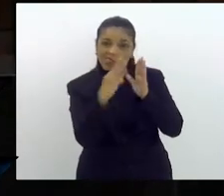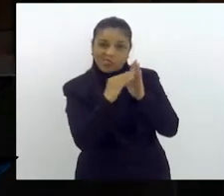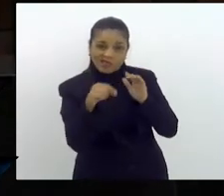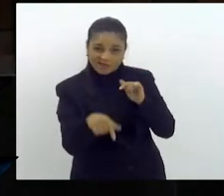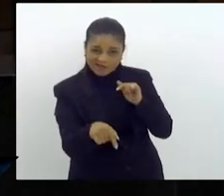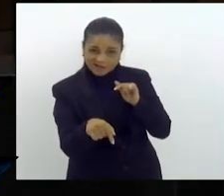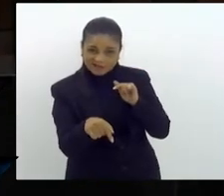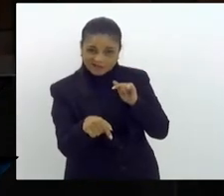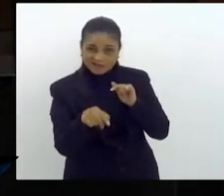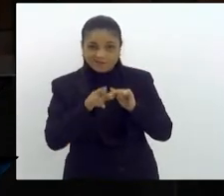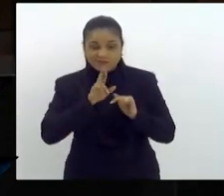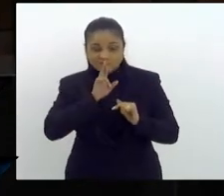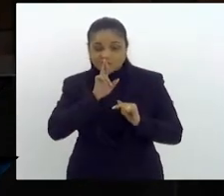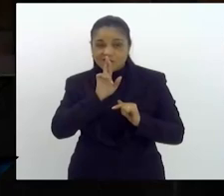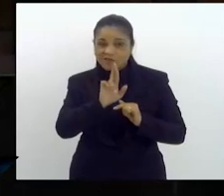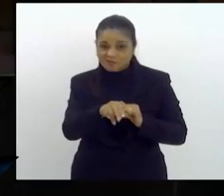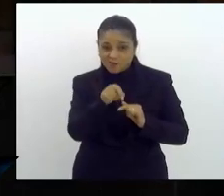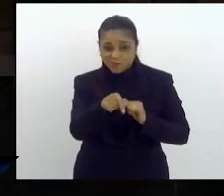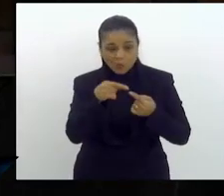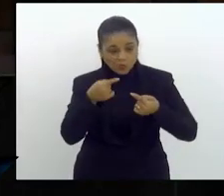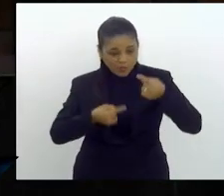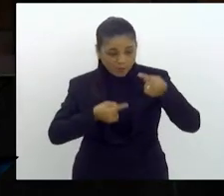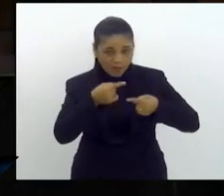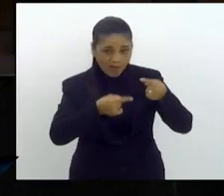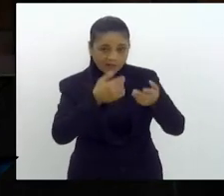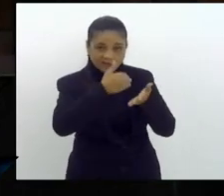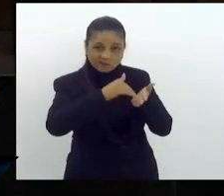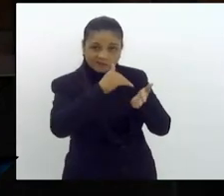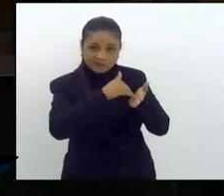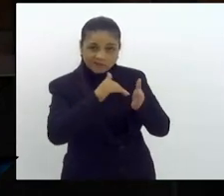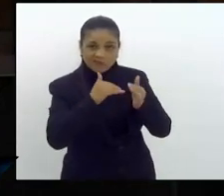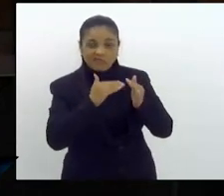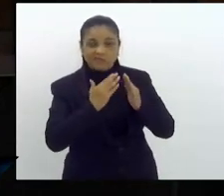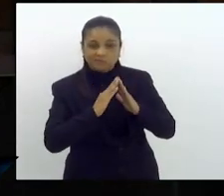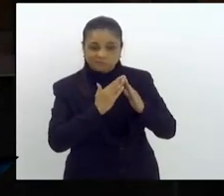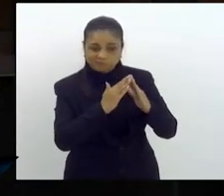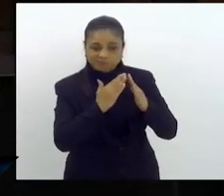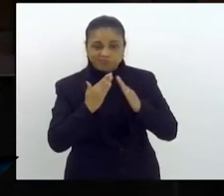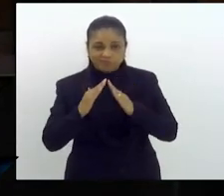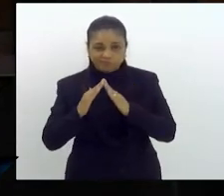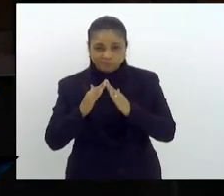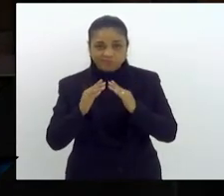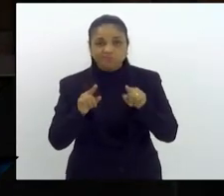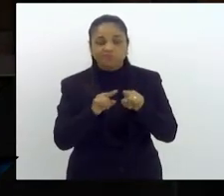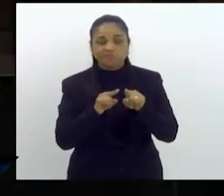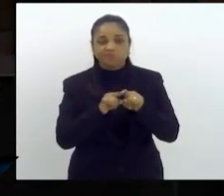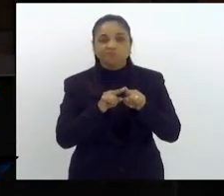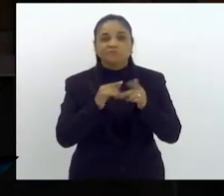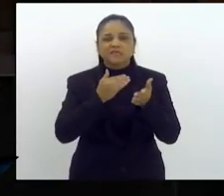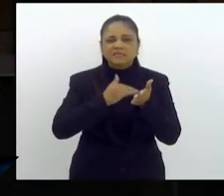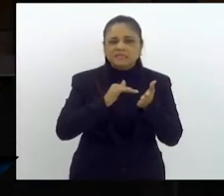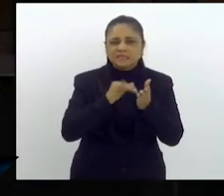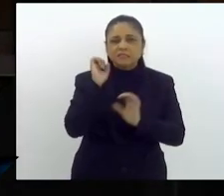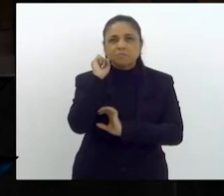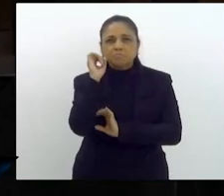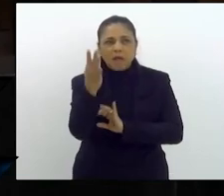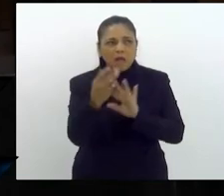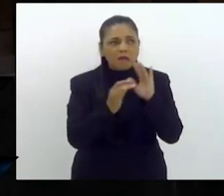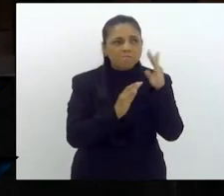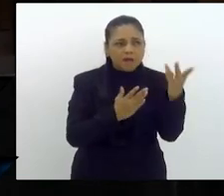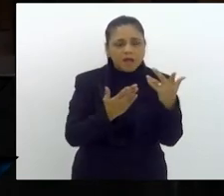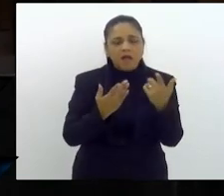resultado desse debate envolvendo a Secretaria de Urbanismo envolvendo a Secretaria de Meio Ambiente